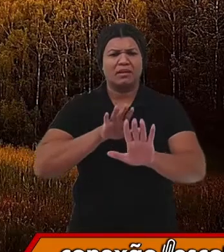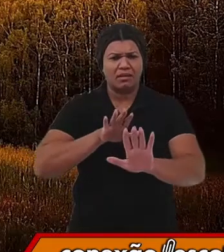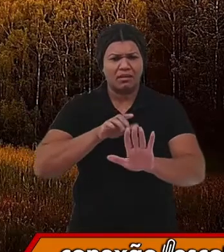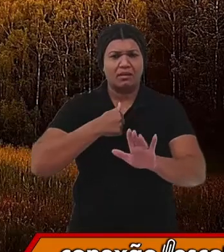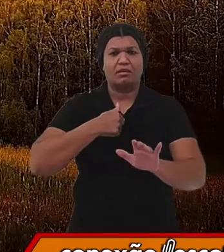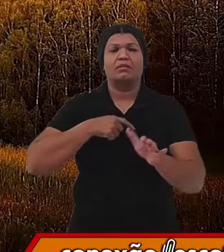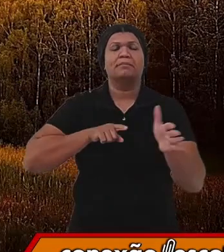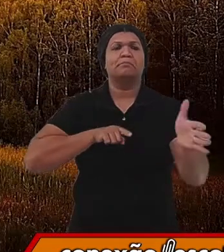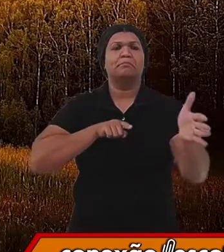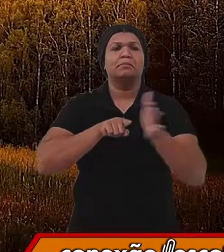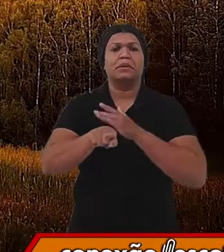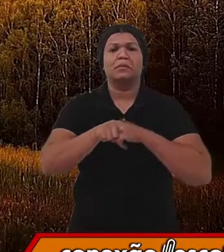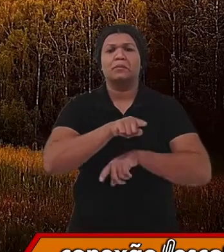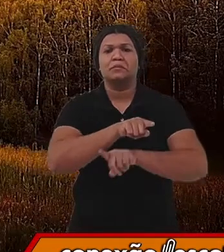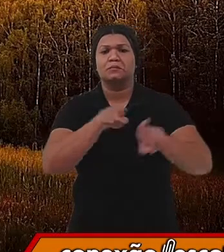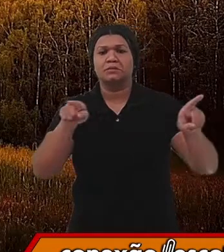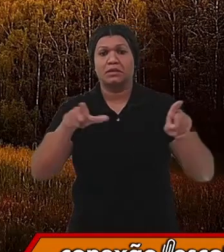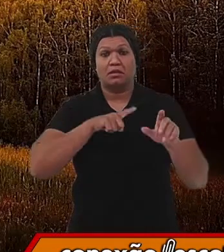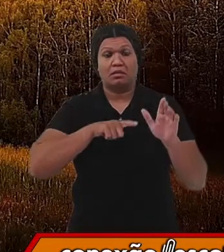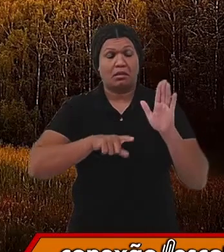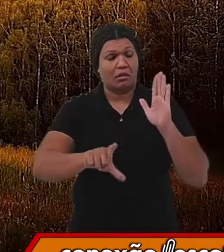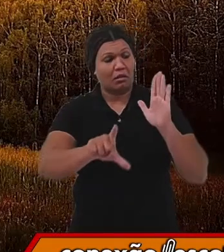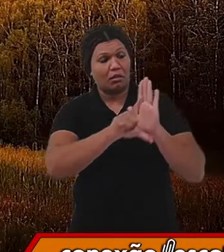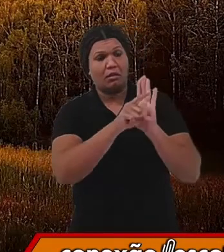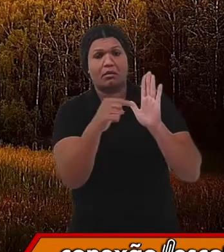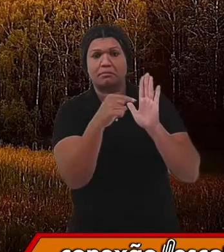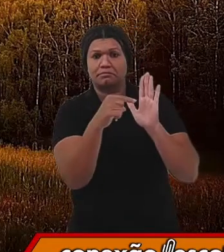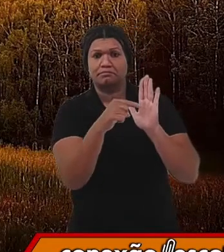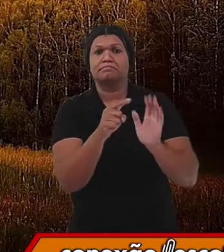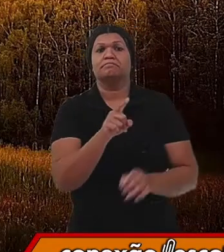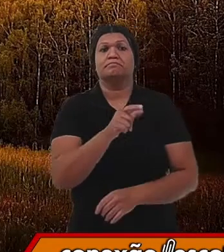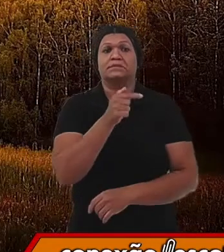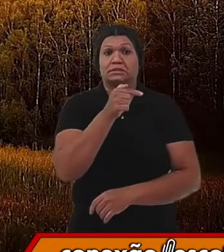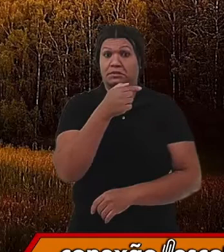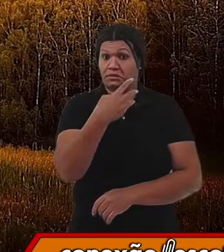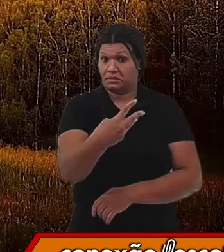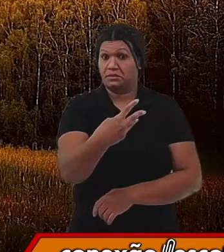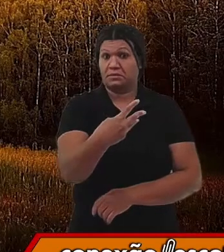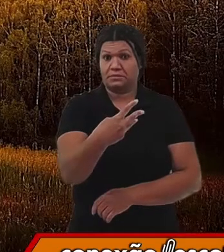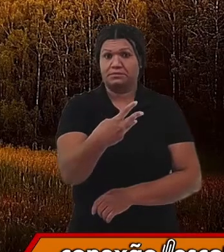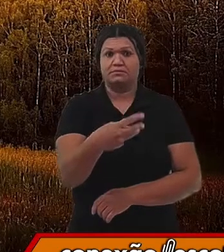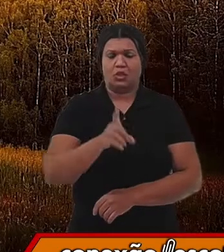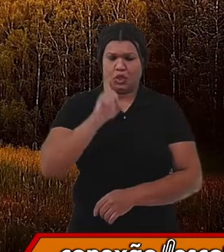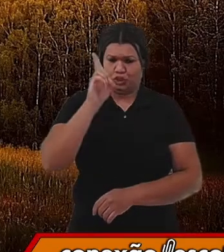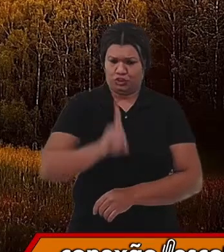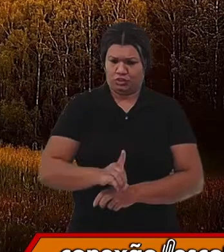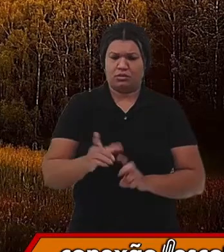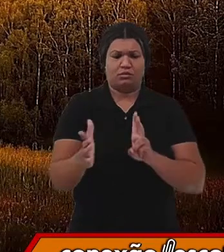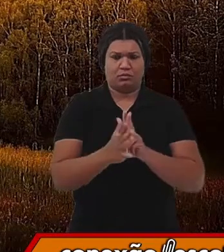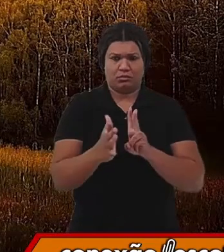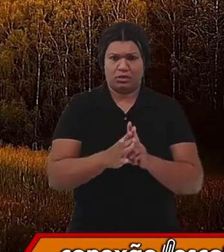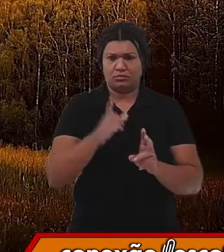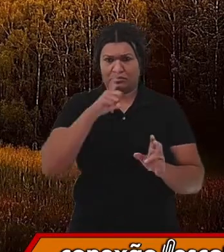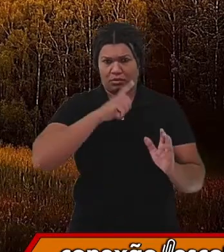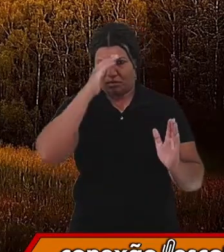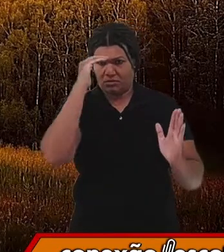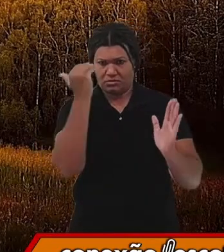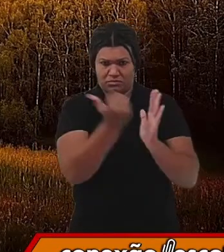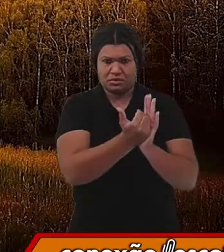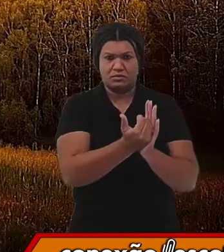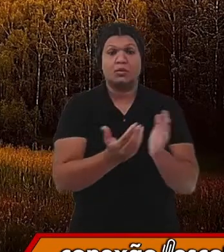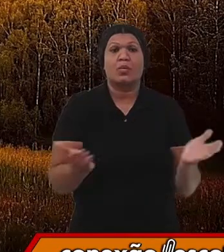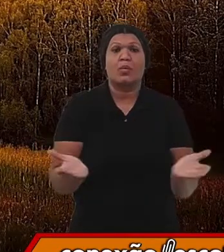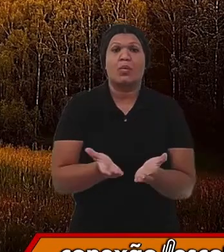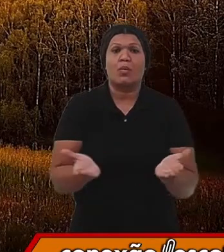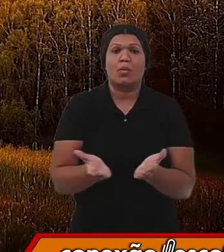você, mesmo com essas leis, com essa lei de 73, os direitos indígenas são respeitados? Hoje,